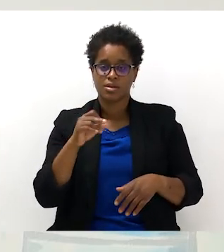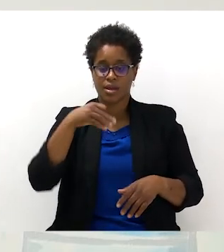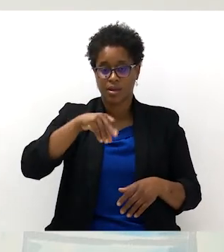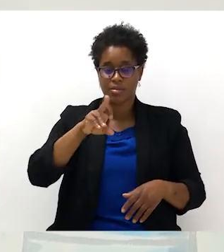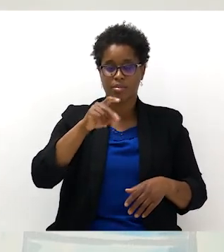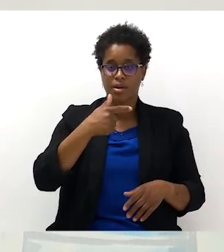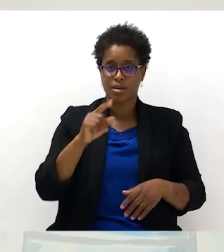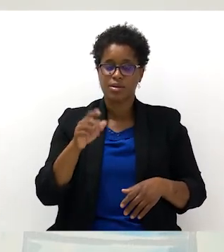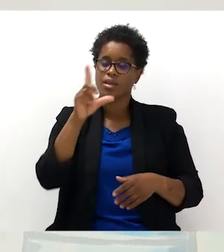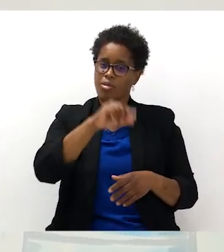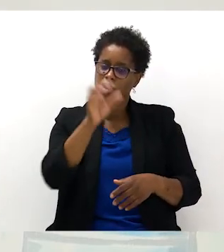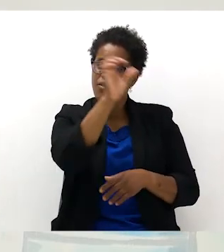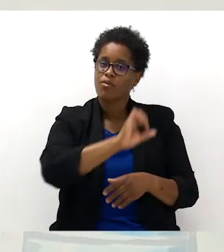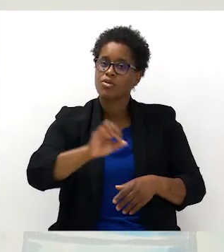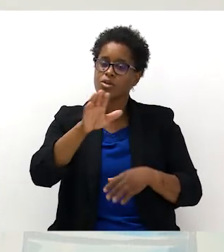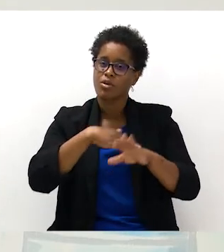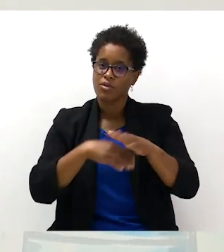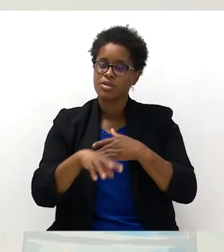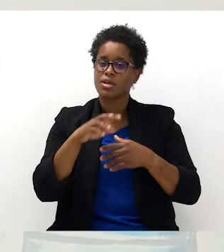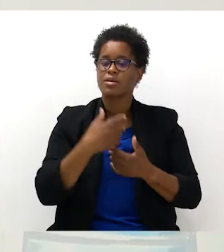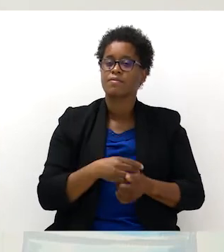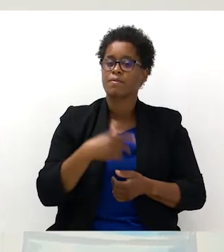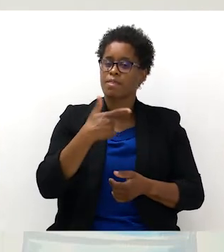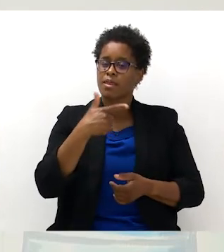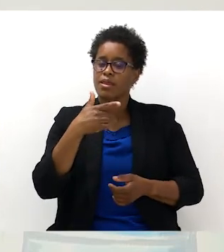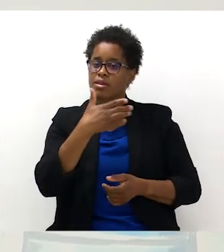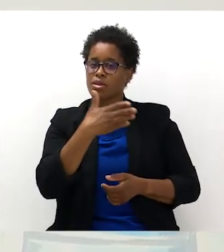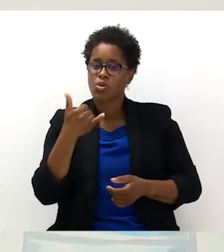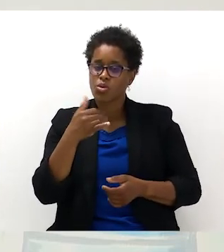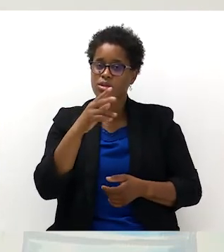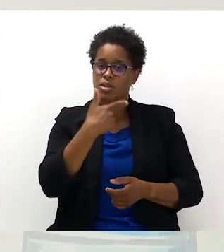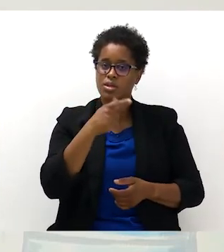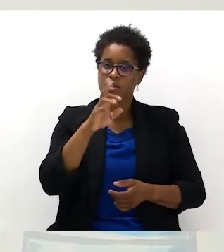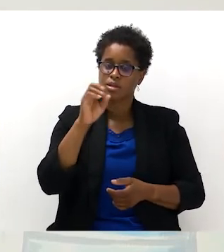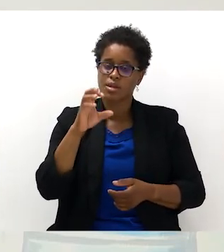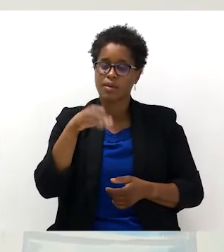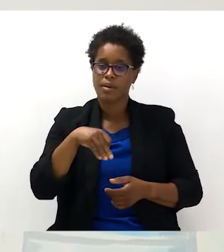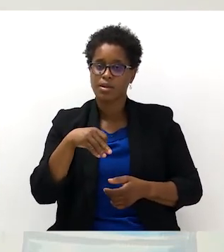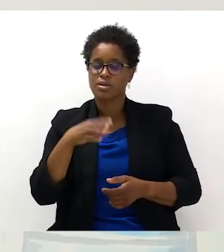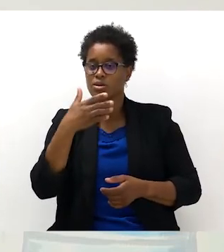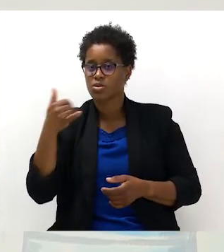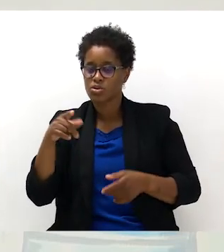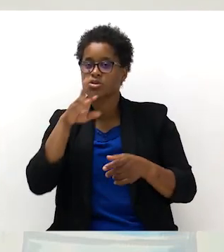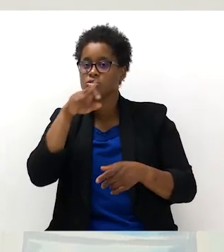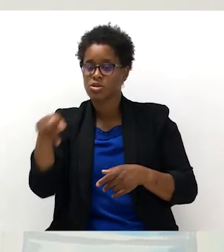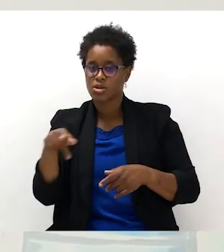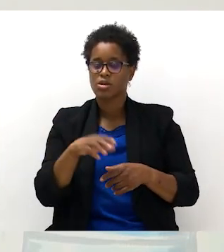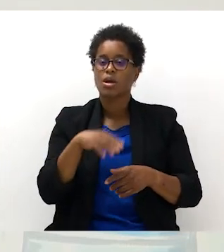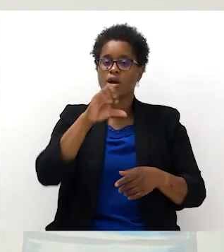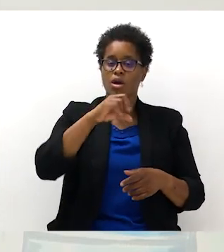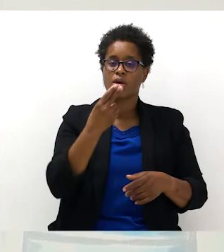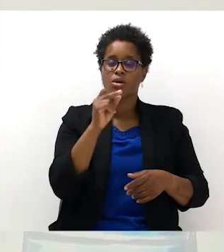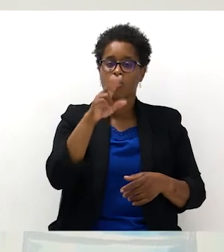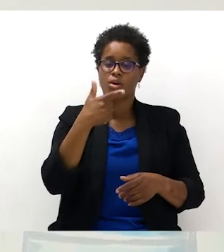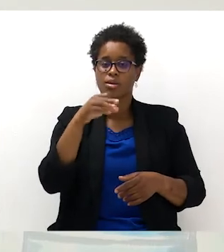também, vocês vão calcular a terça parte de 12, pondo o resultado aqui. A quarta parte de 12, pondo o